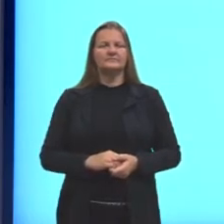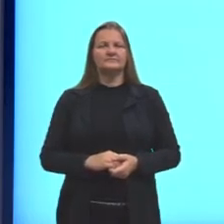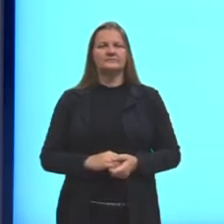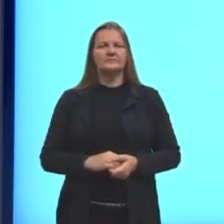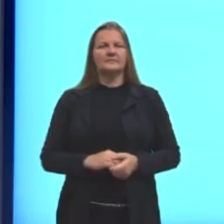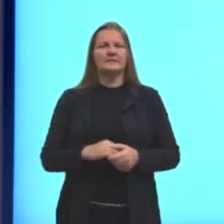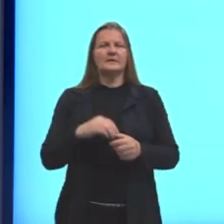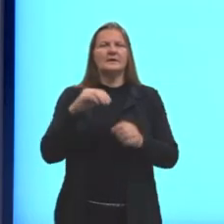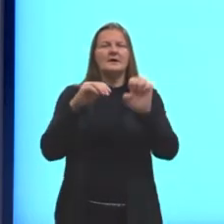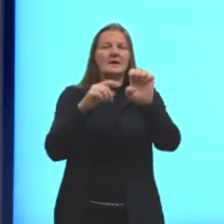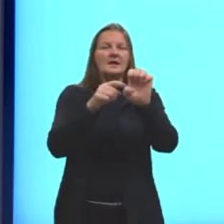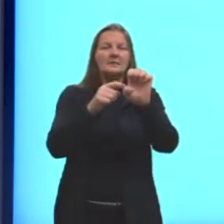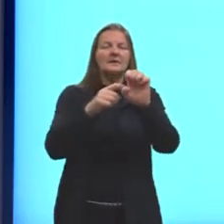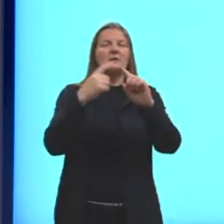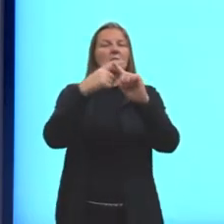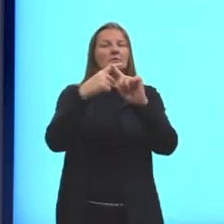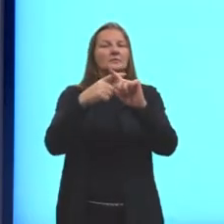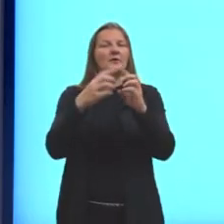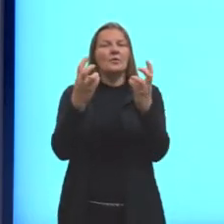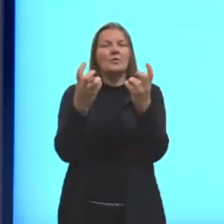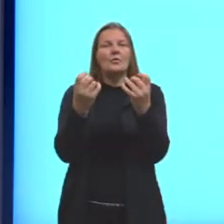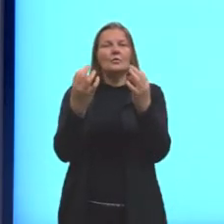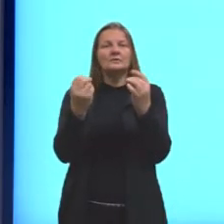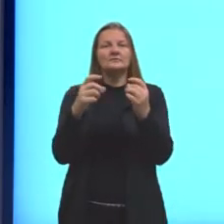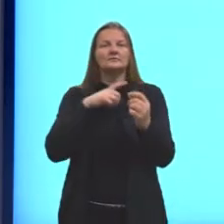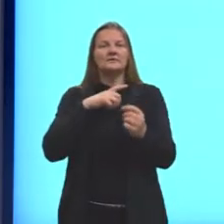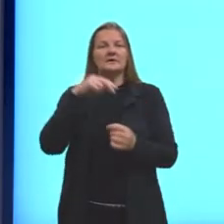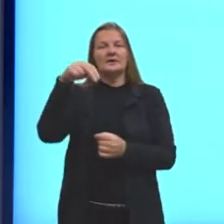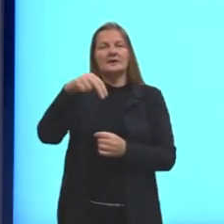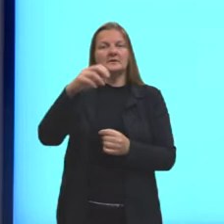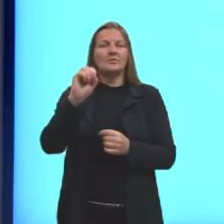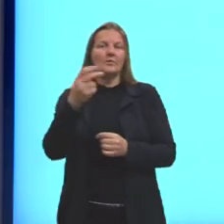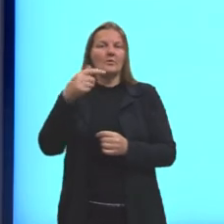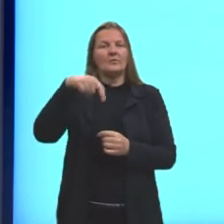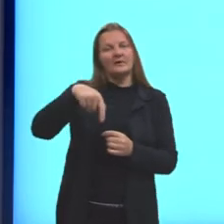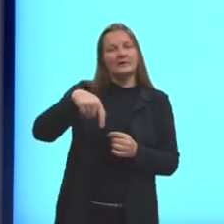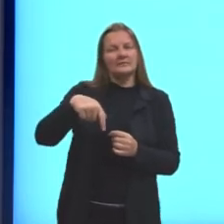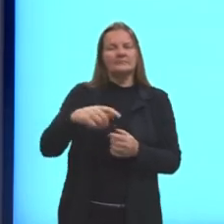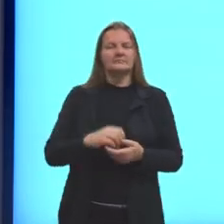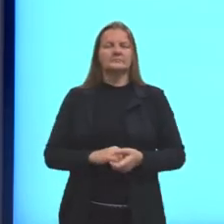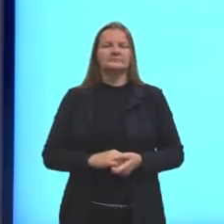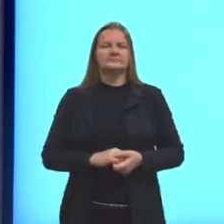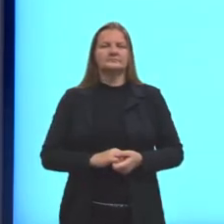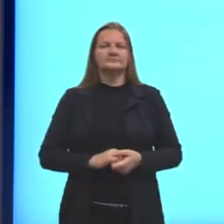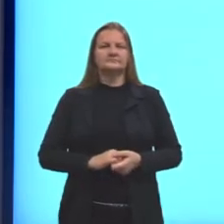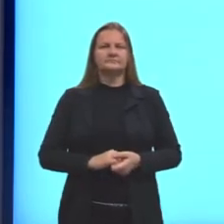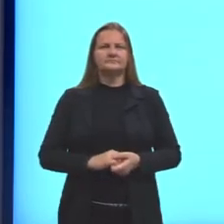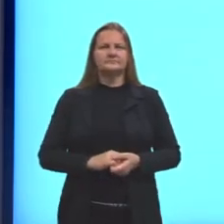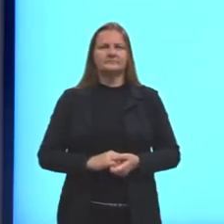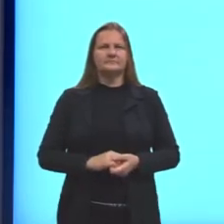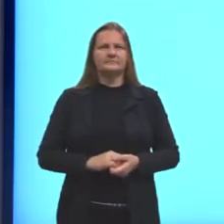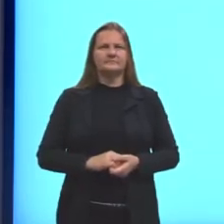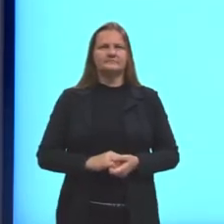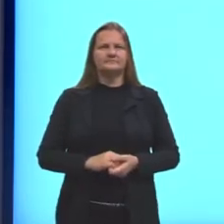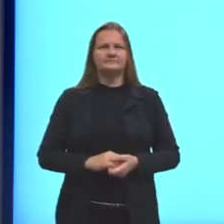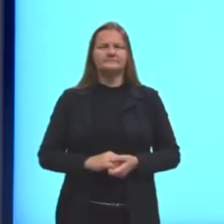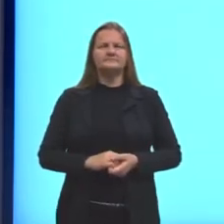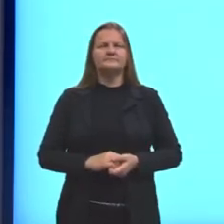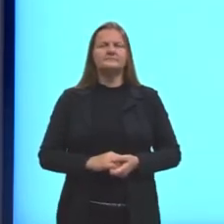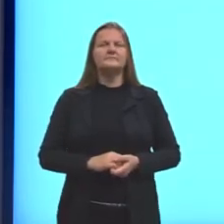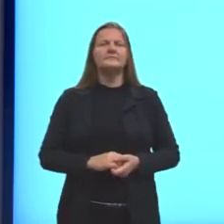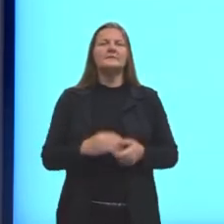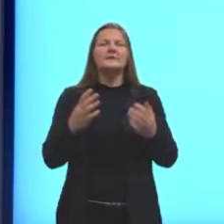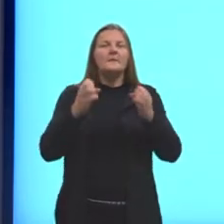multiplicado daí por quantos a gente tem né de cada de cada um deles bom então